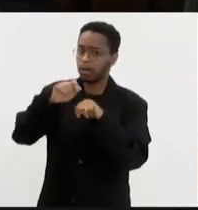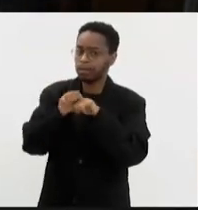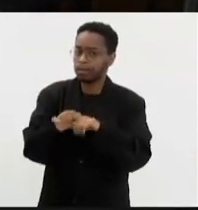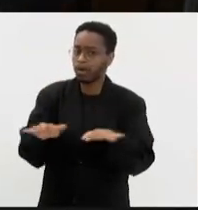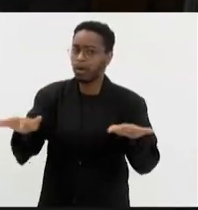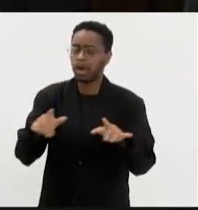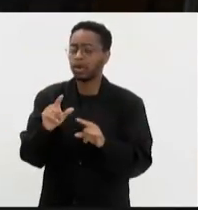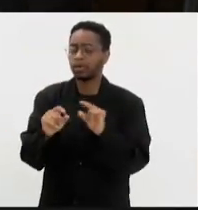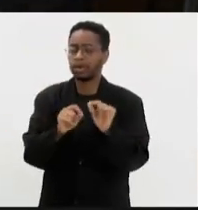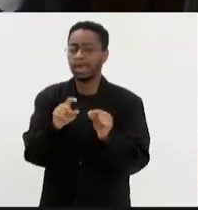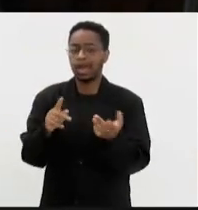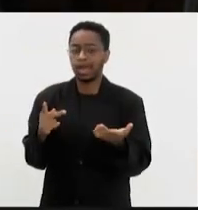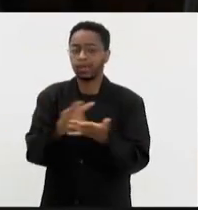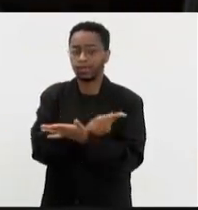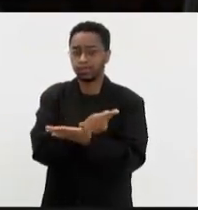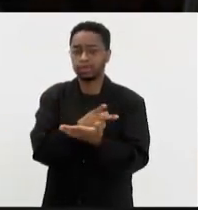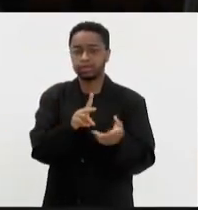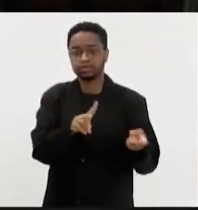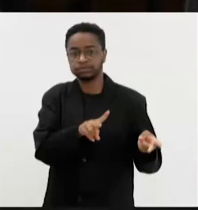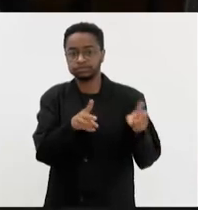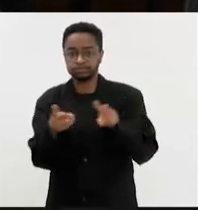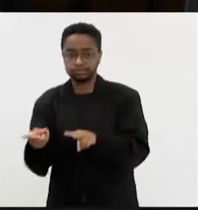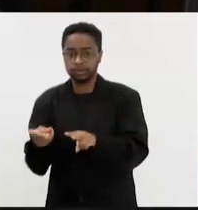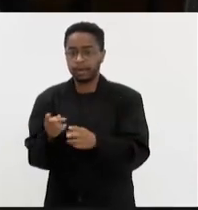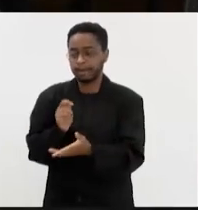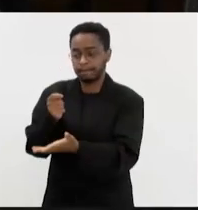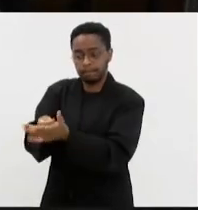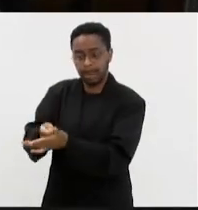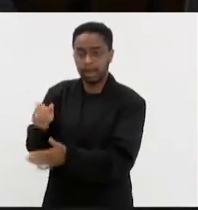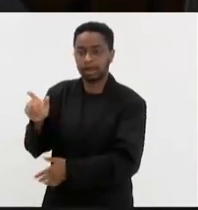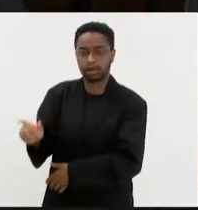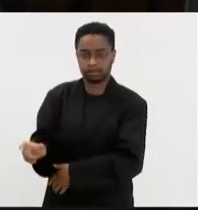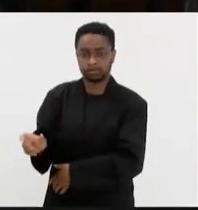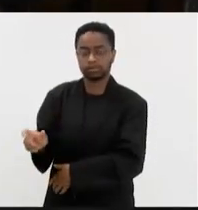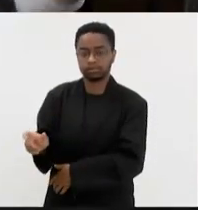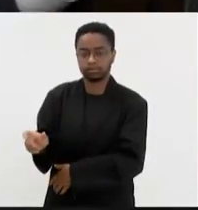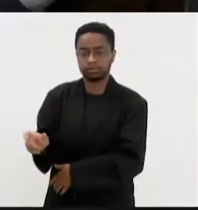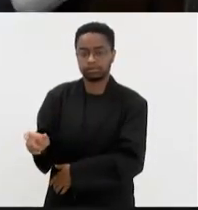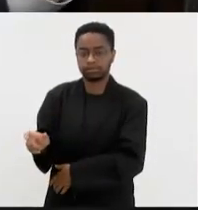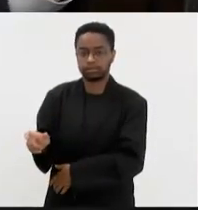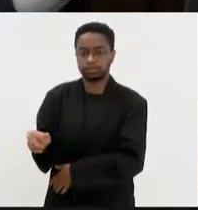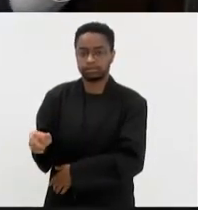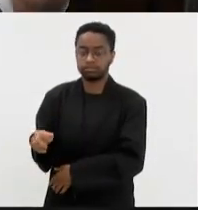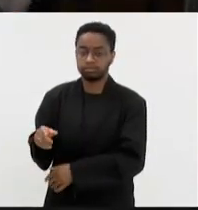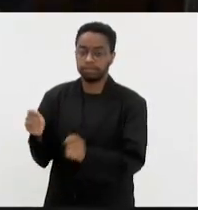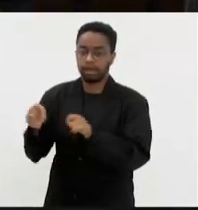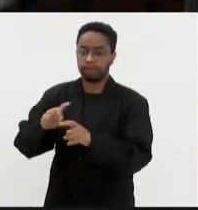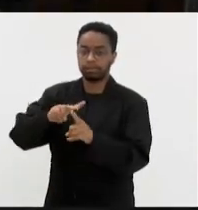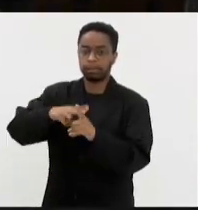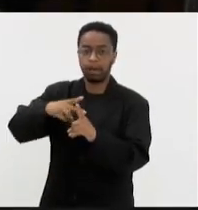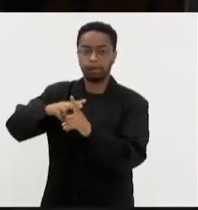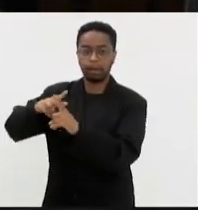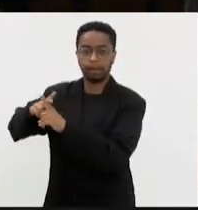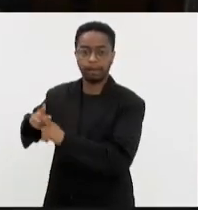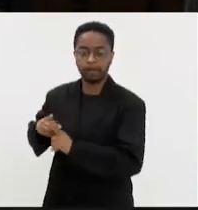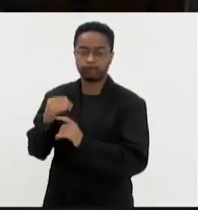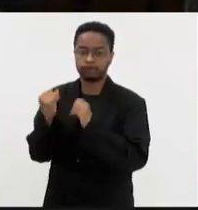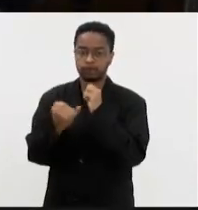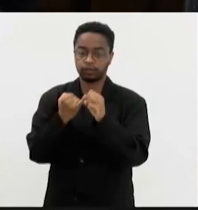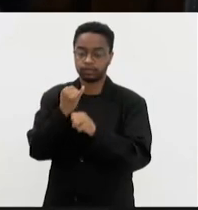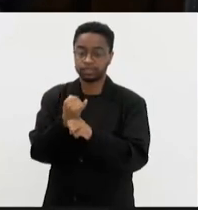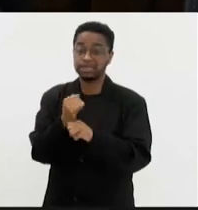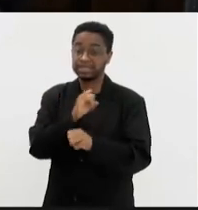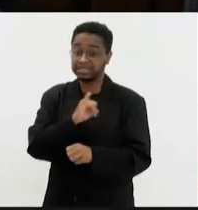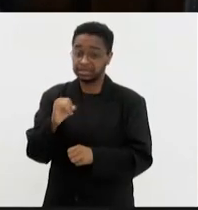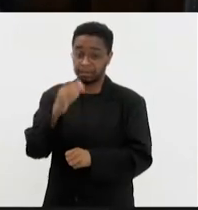objeto de uma transação Econômica com o provedor de conteúdo ele recebe para fazer essa multiplicação uma vez demonstrada que aquela